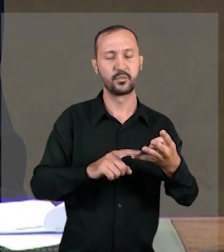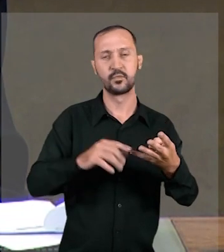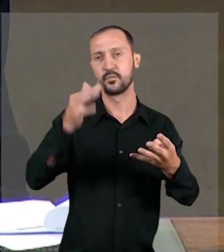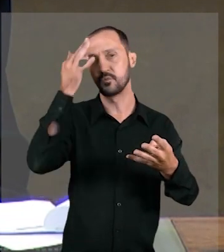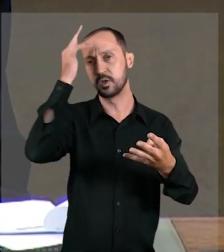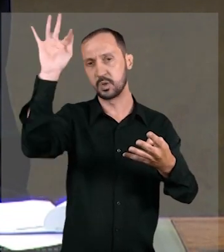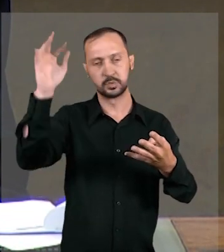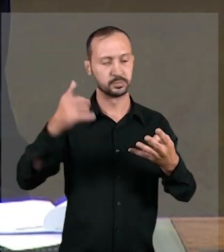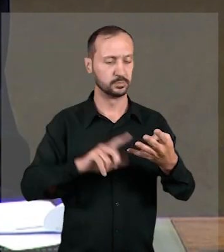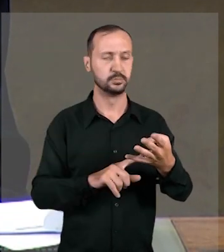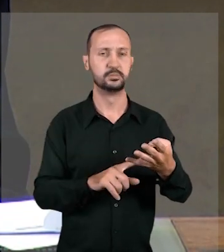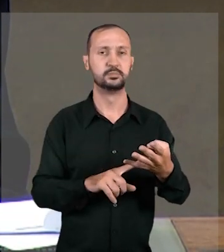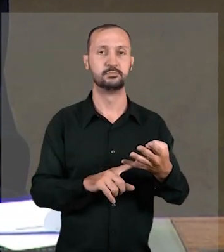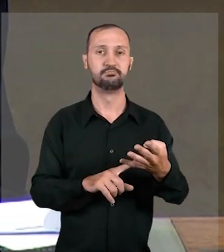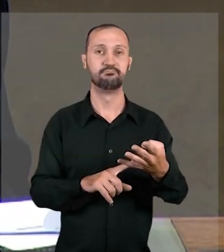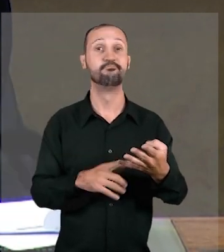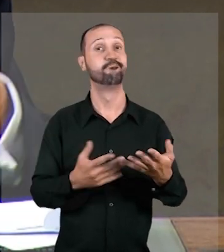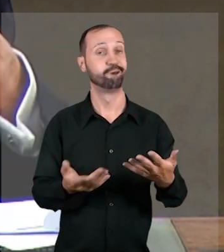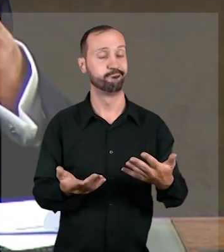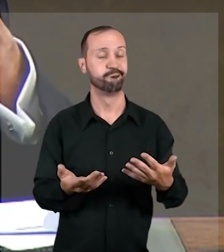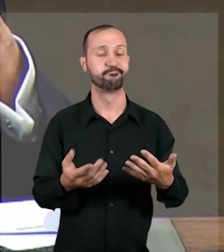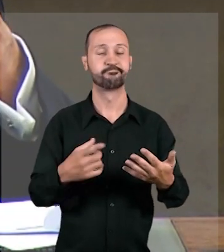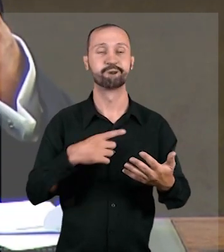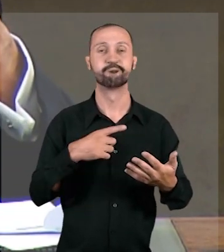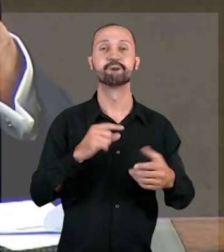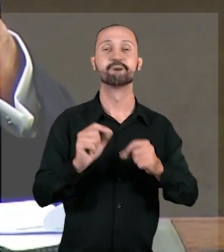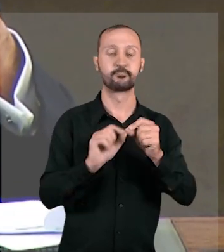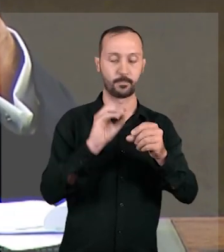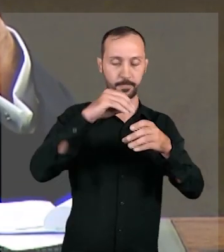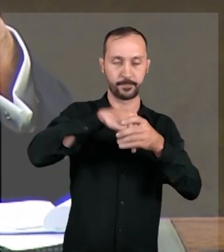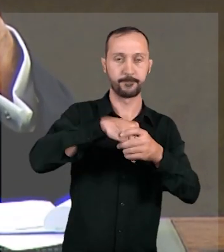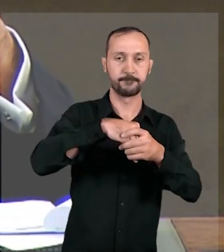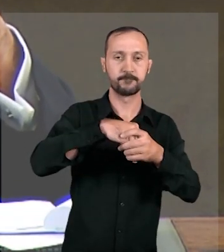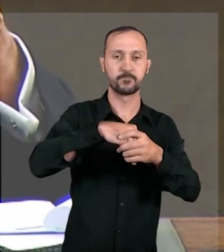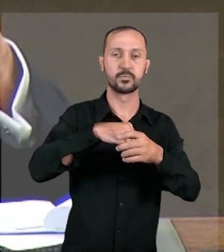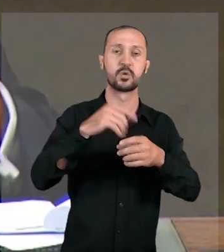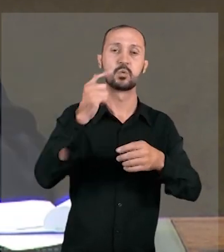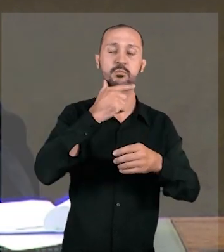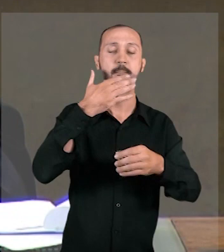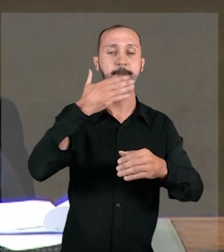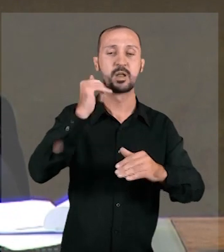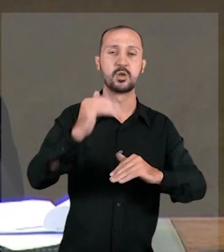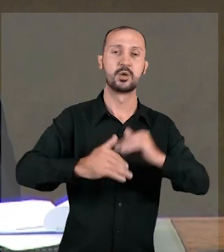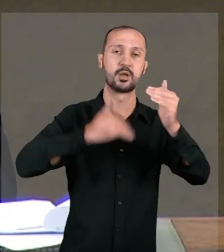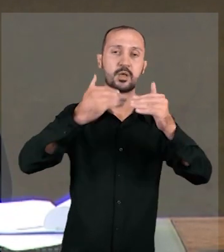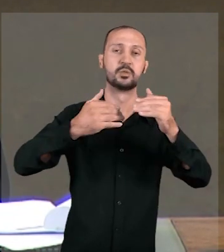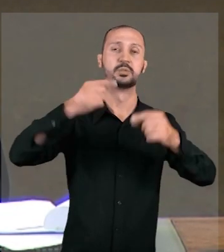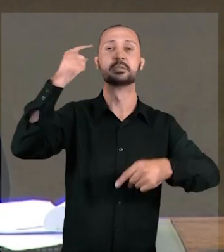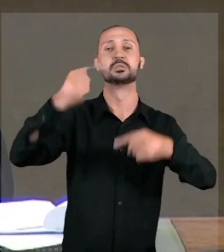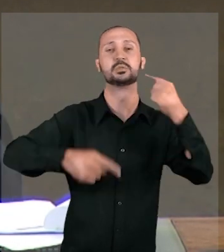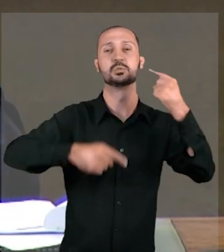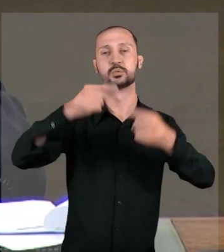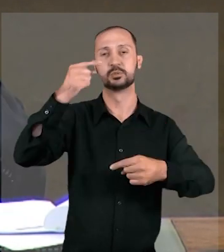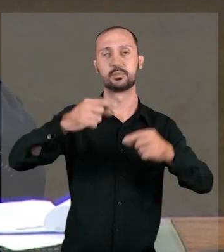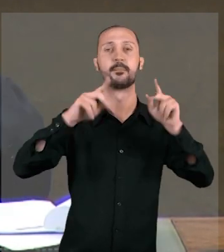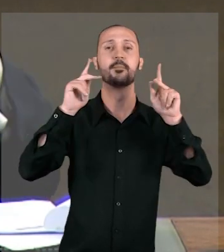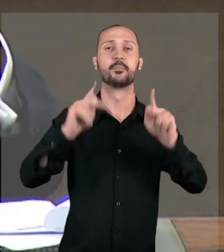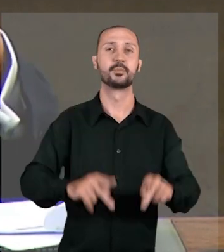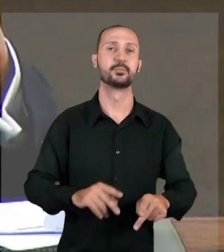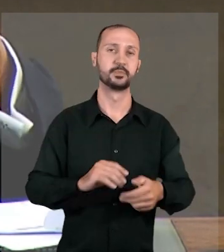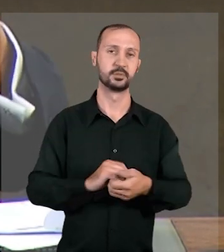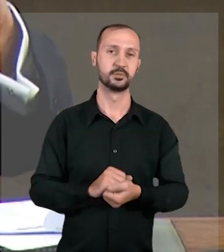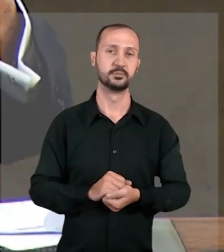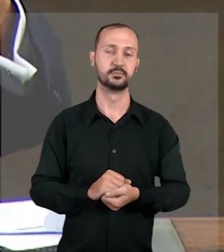filósofo, e, com isso, você passa a ter uma elevação do debate público, porque você